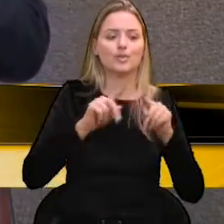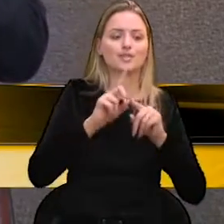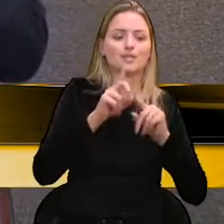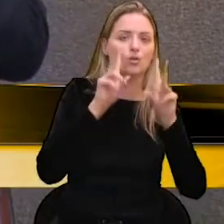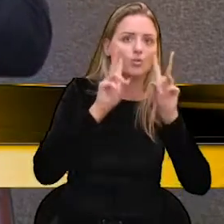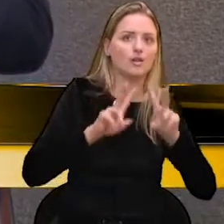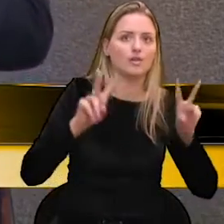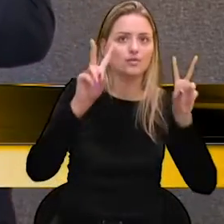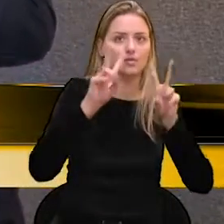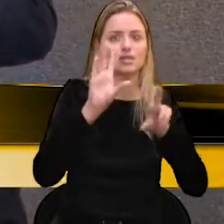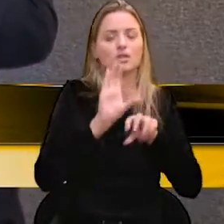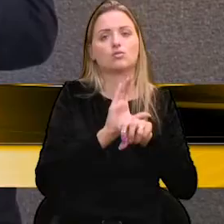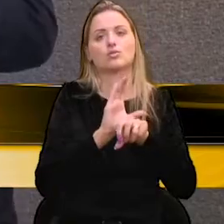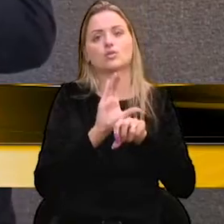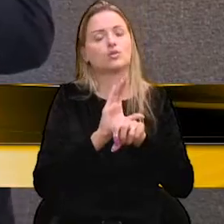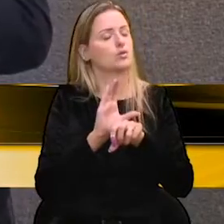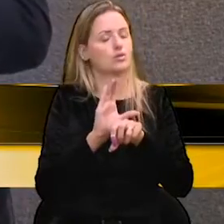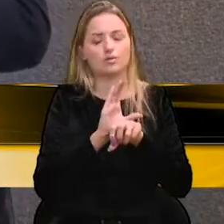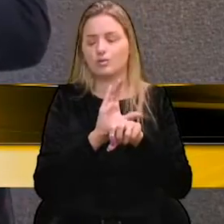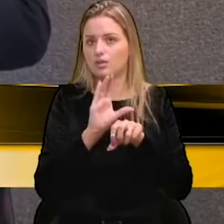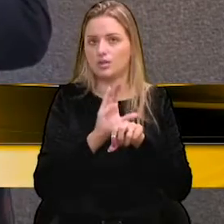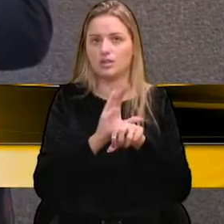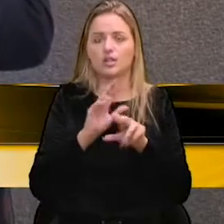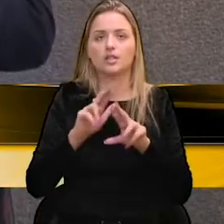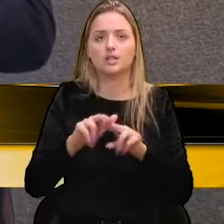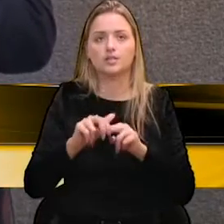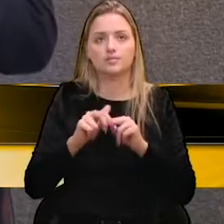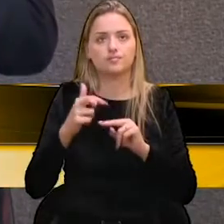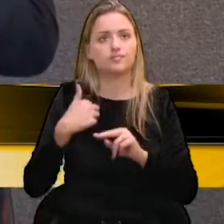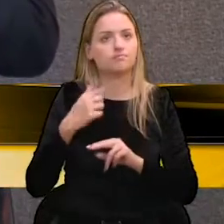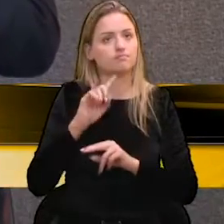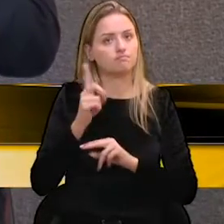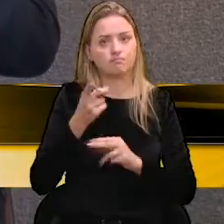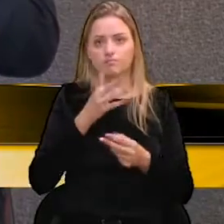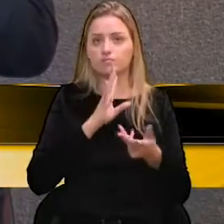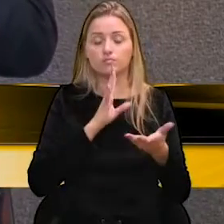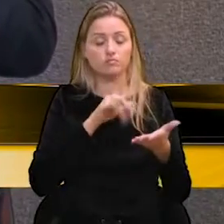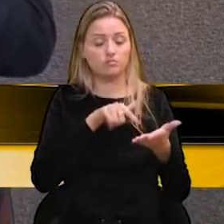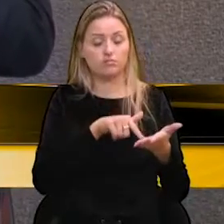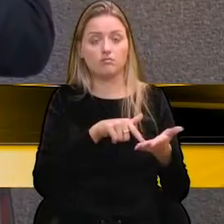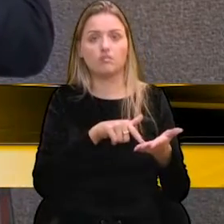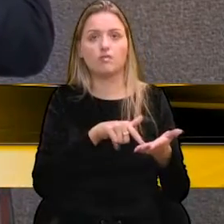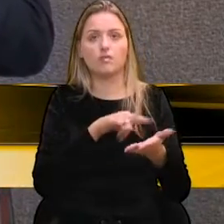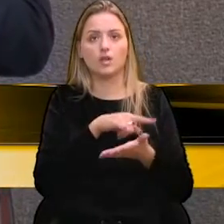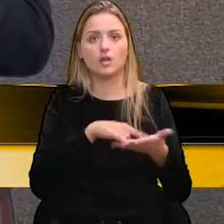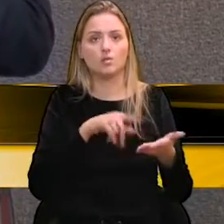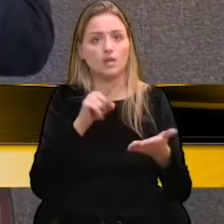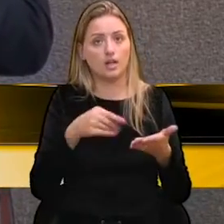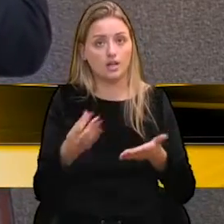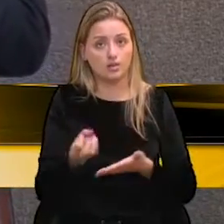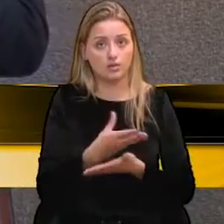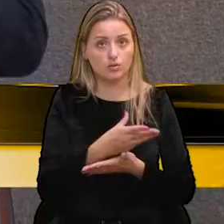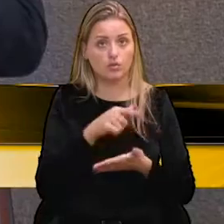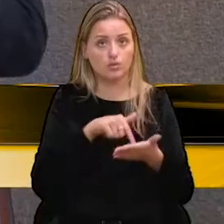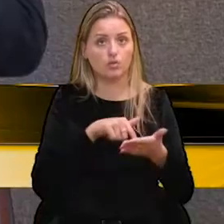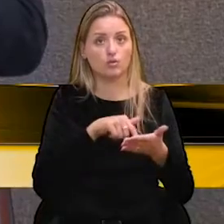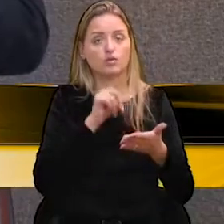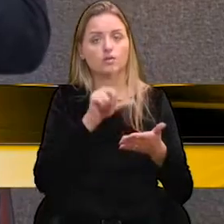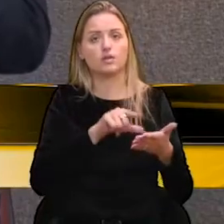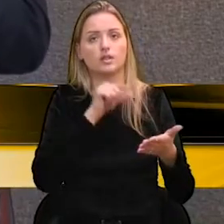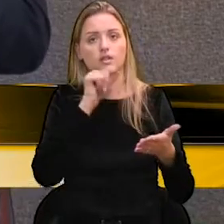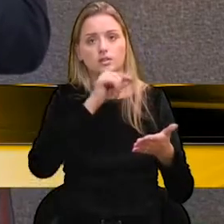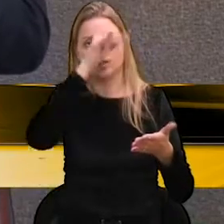de inconstitucionalidade. Então, nesse sentido, eu não conhecia, é recente essa